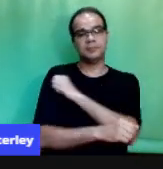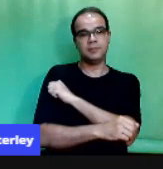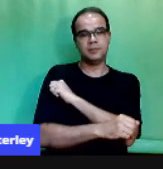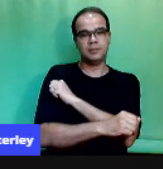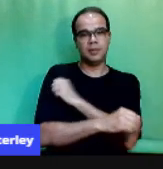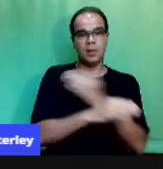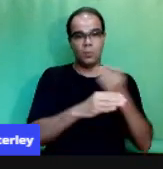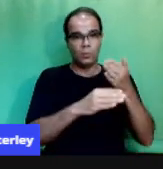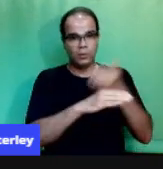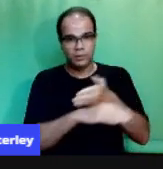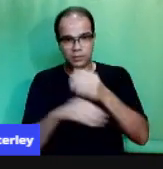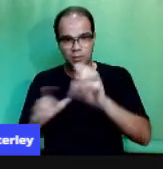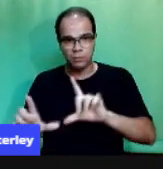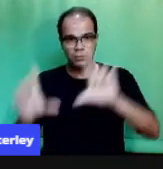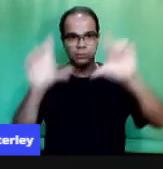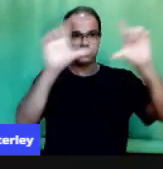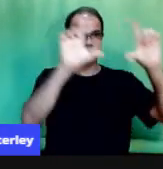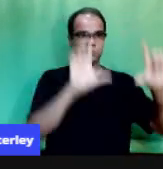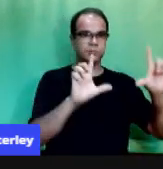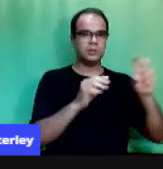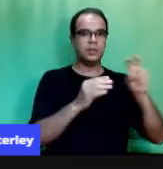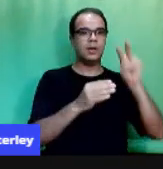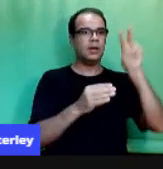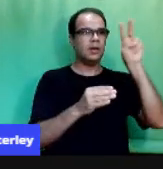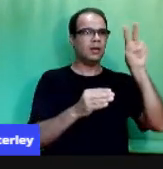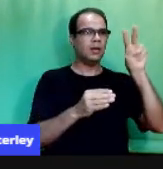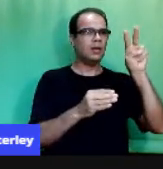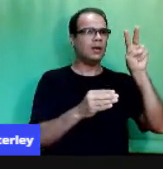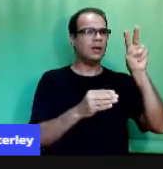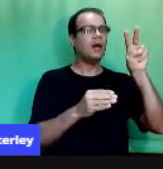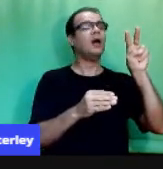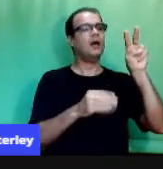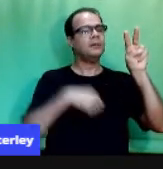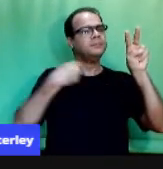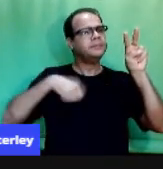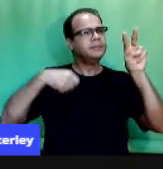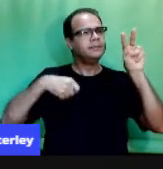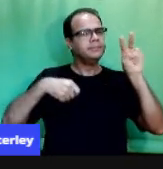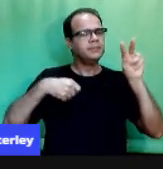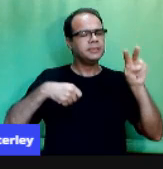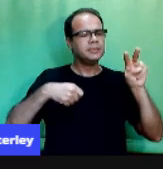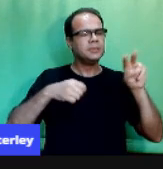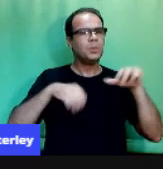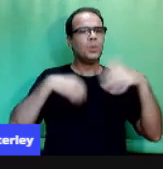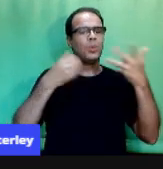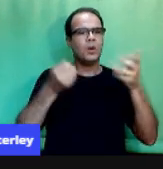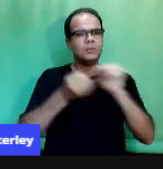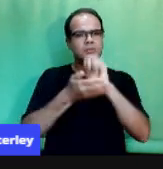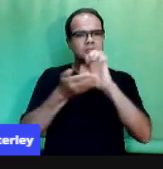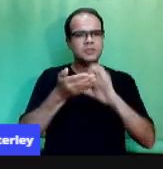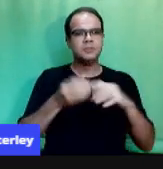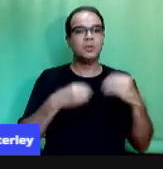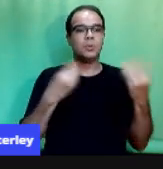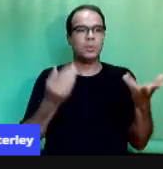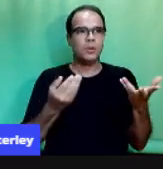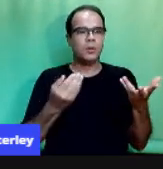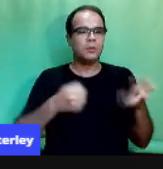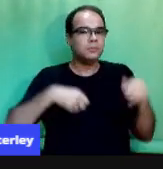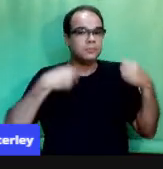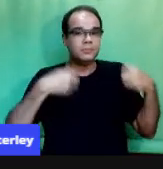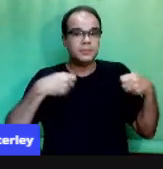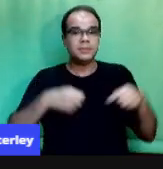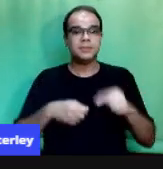quais as atividades, né, quais os materiais, quais os recursos que